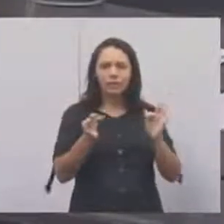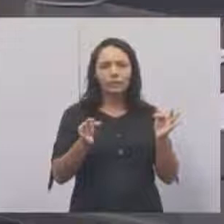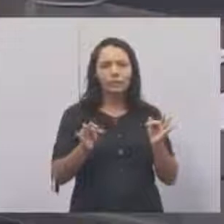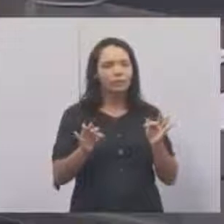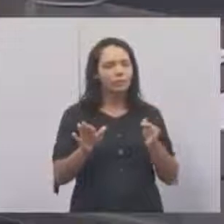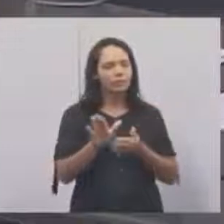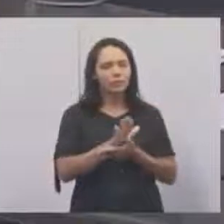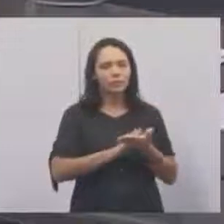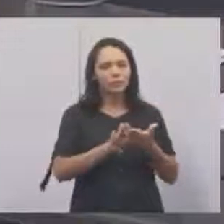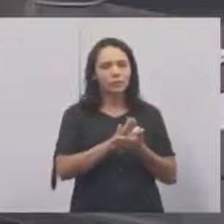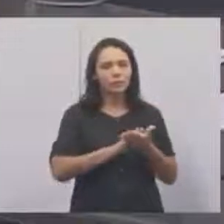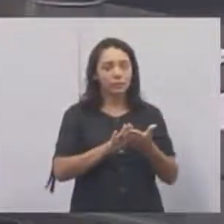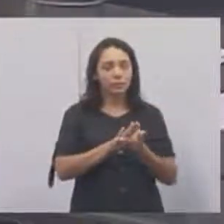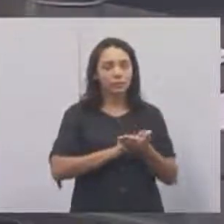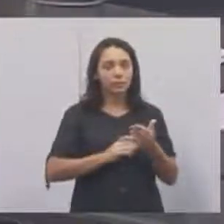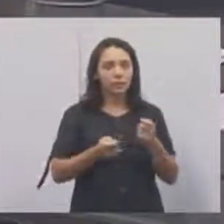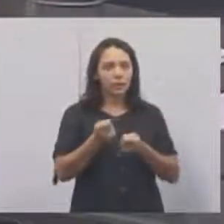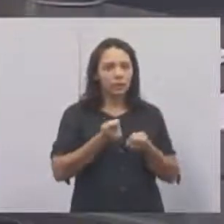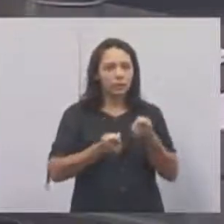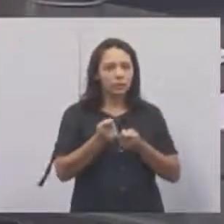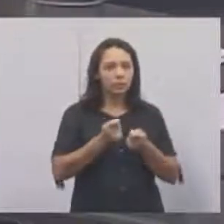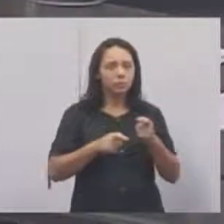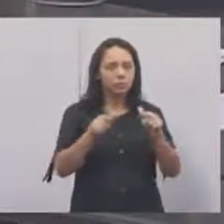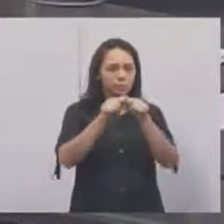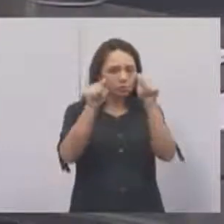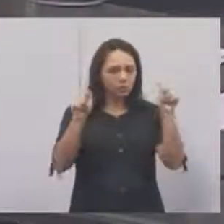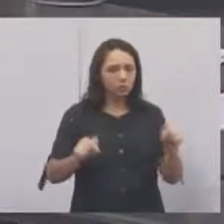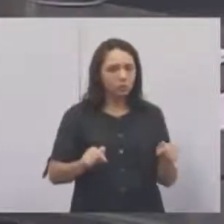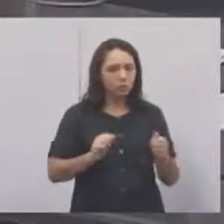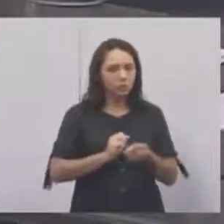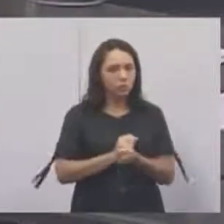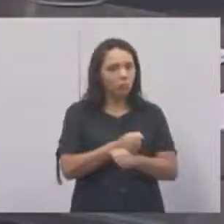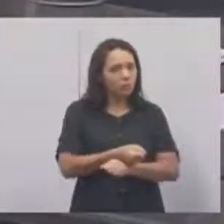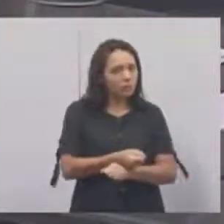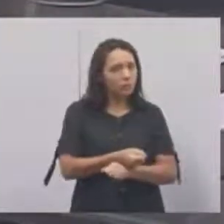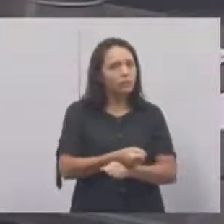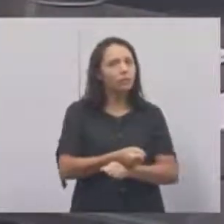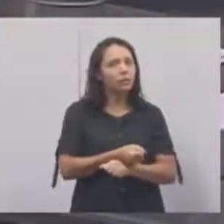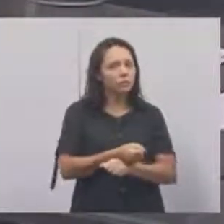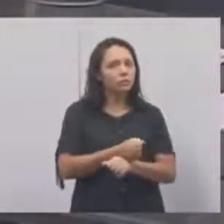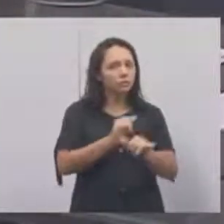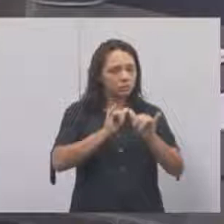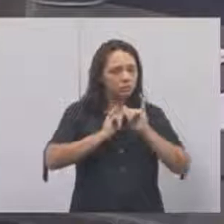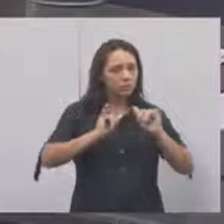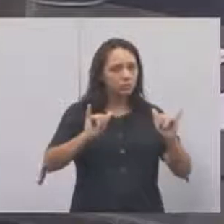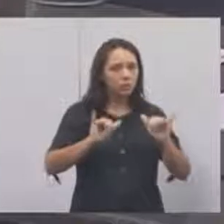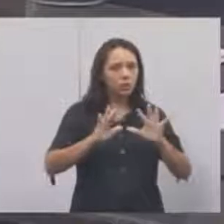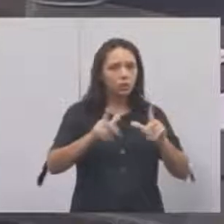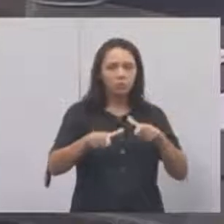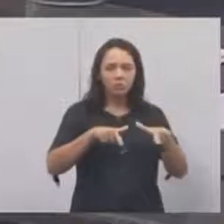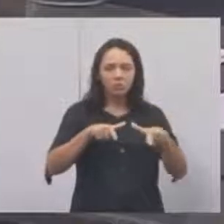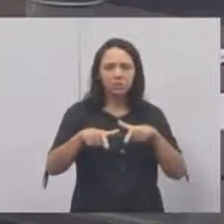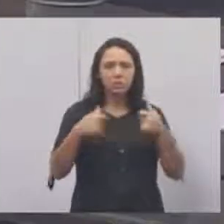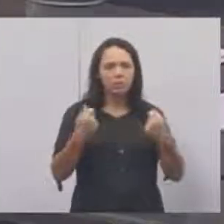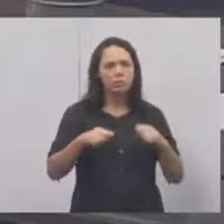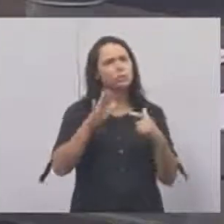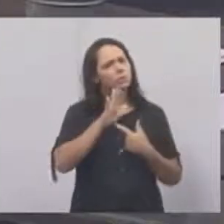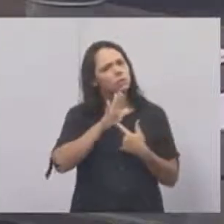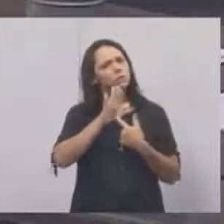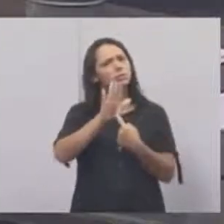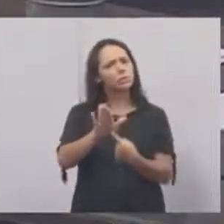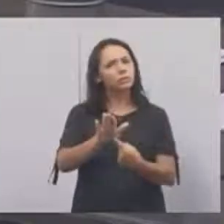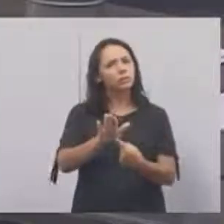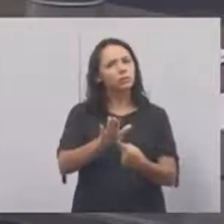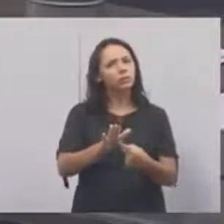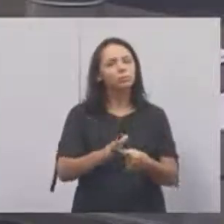a administração pública está obrigada a fazer. Todos os seus atos têm que ter transparência. Então, parabéns pela